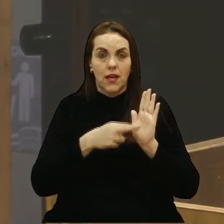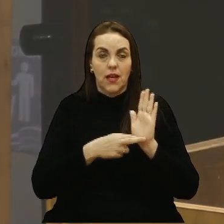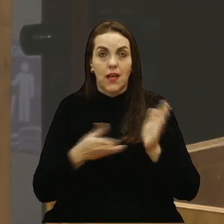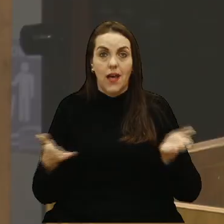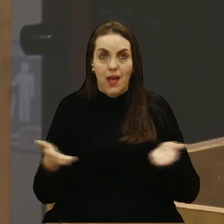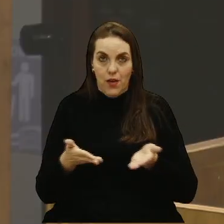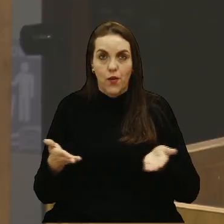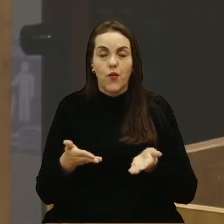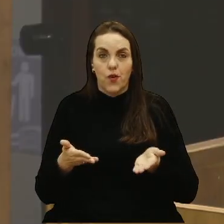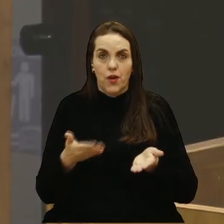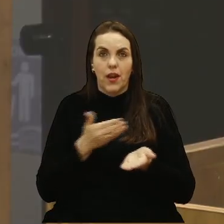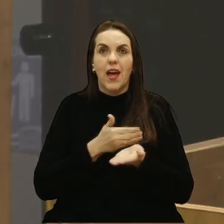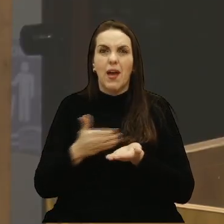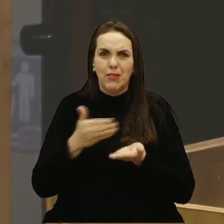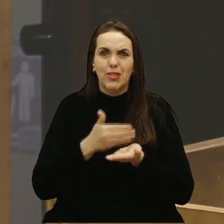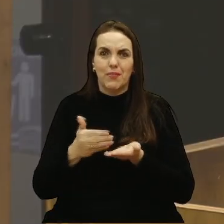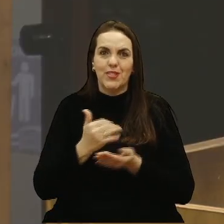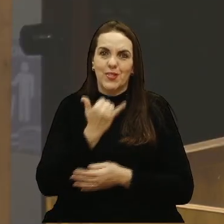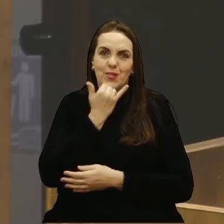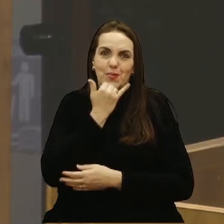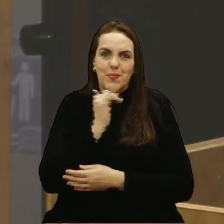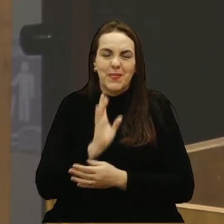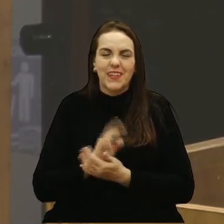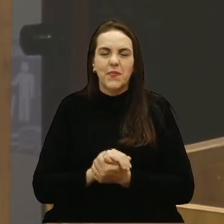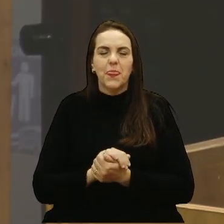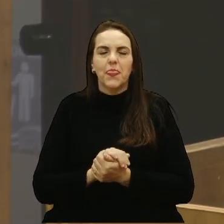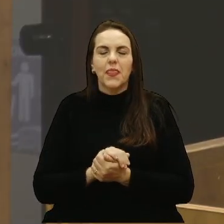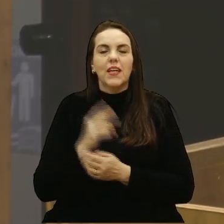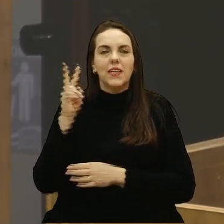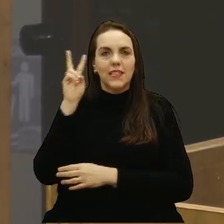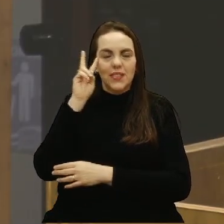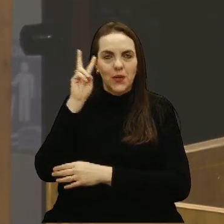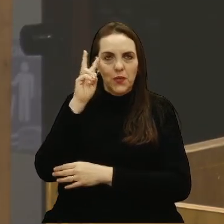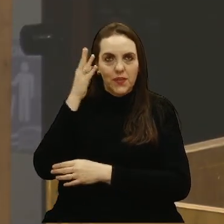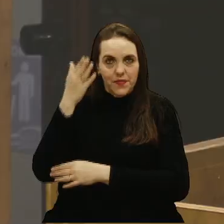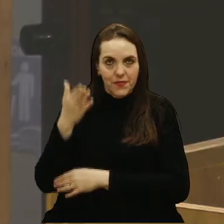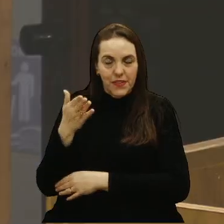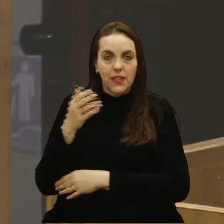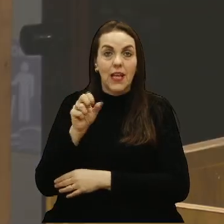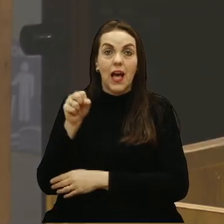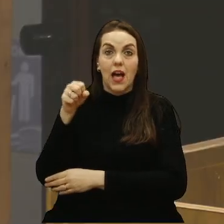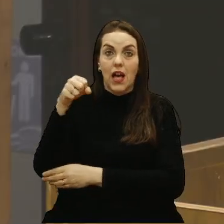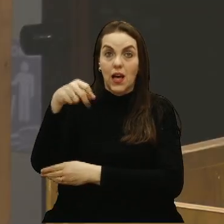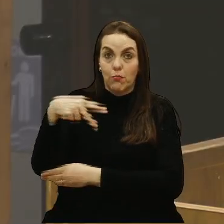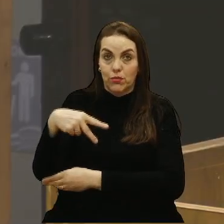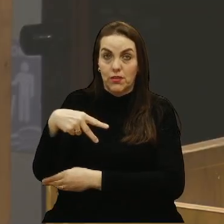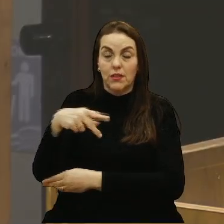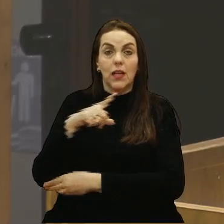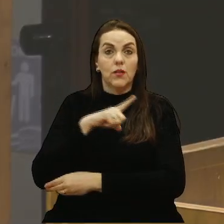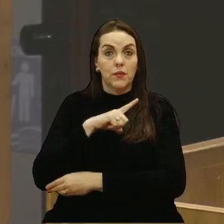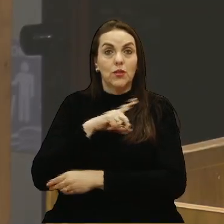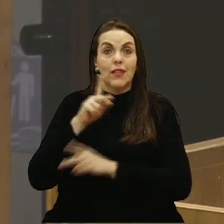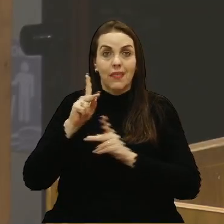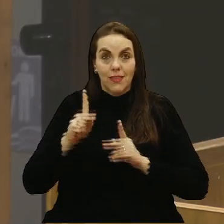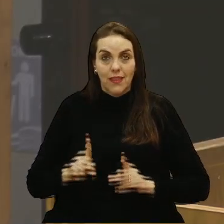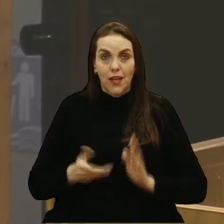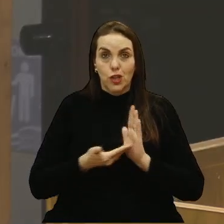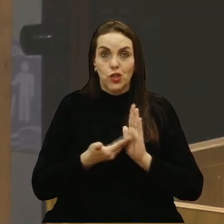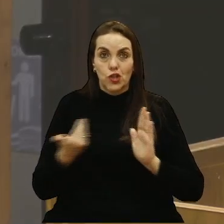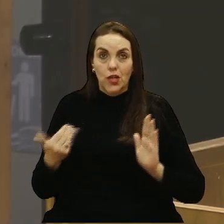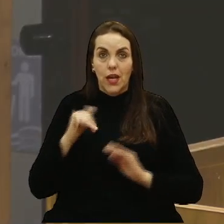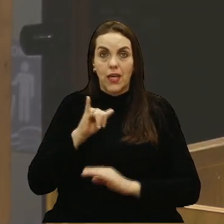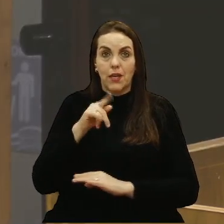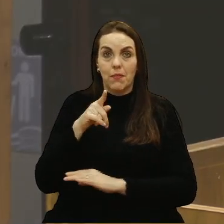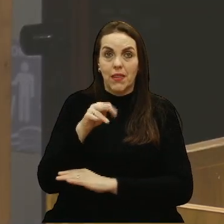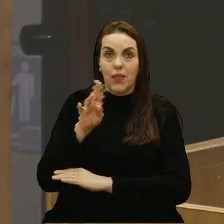agora, falando muito a partir, desde segunda-feira, os aposentados que têm isenção no município não precisam mais